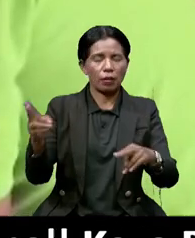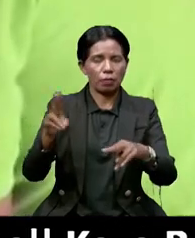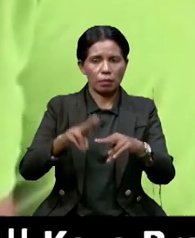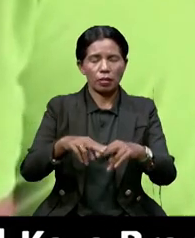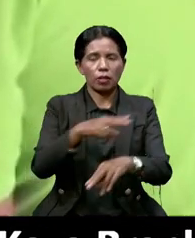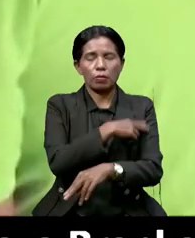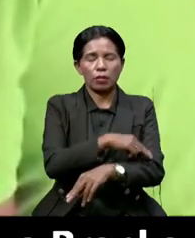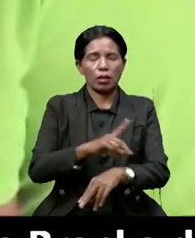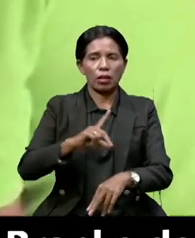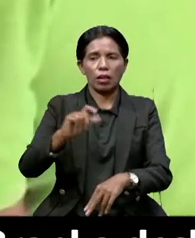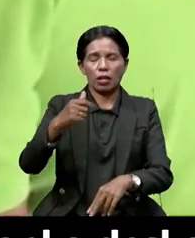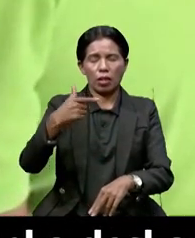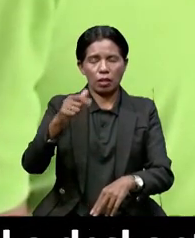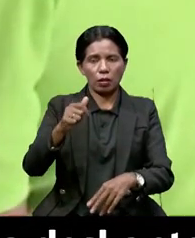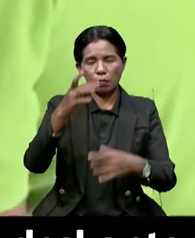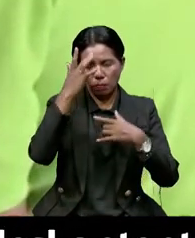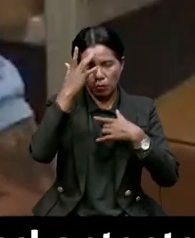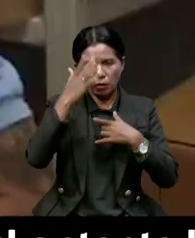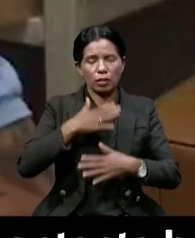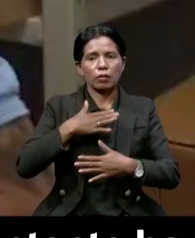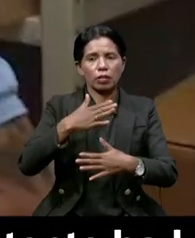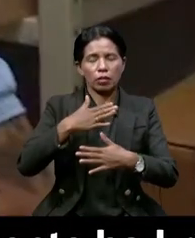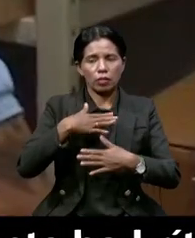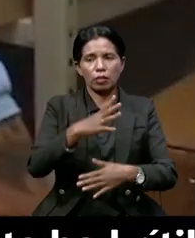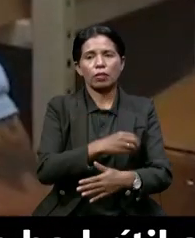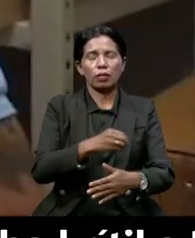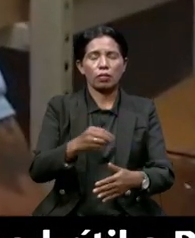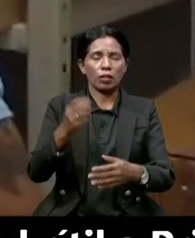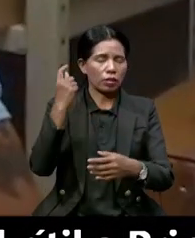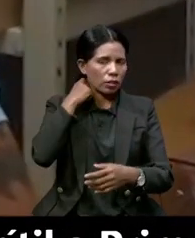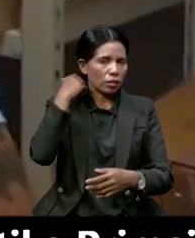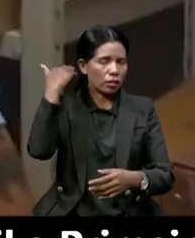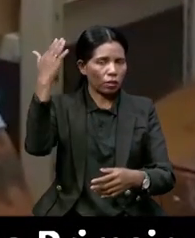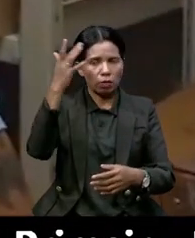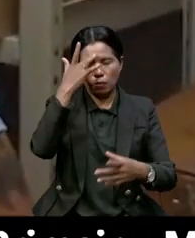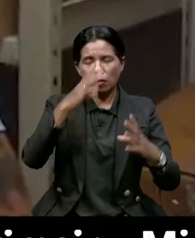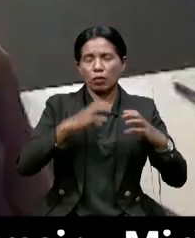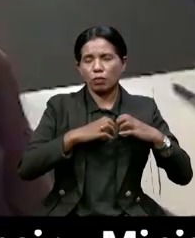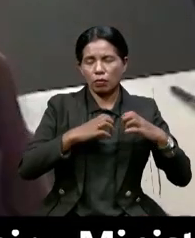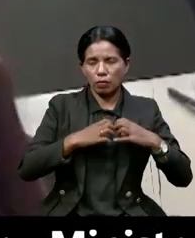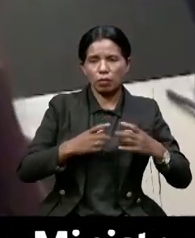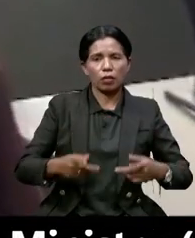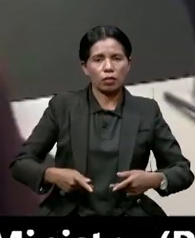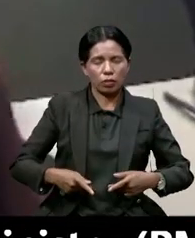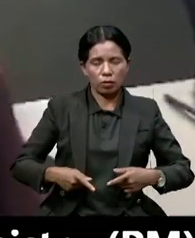resiste morasira makanesan, ispa, dermatite, tensão, morasfuan,